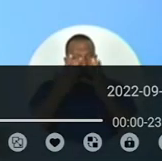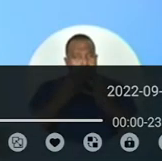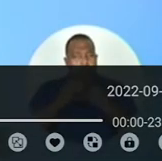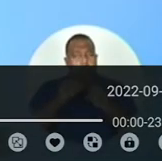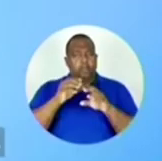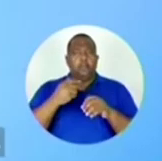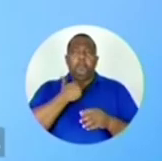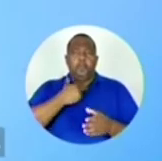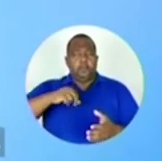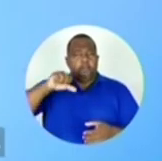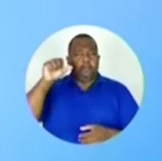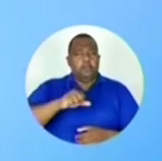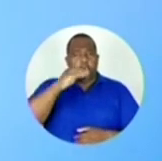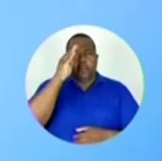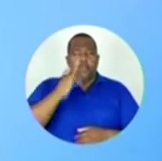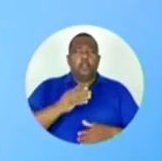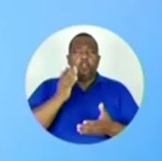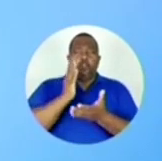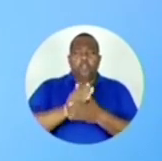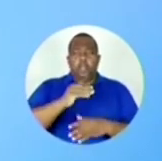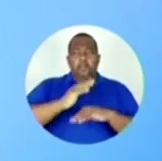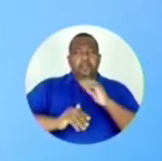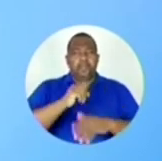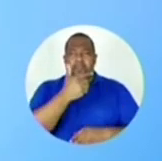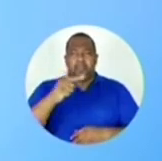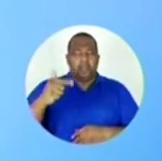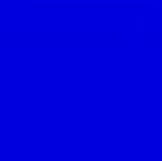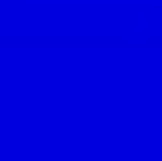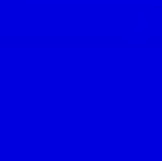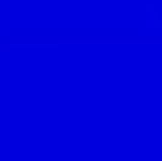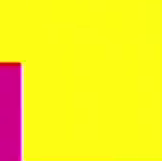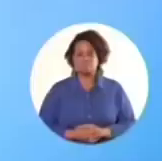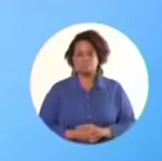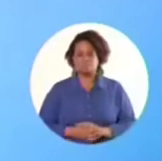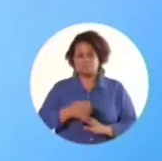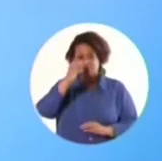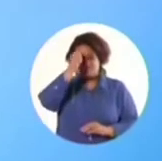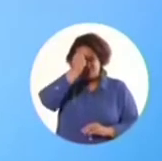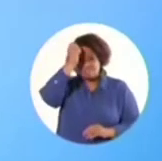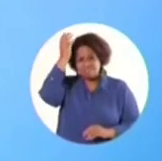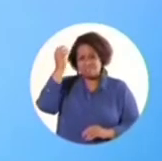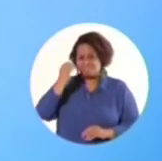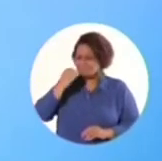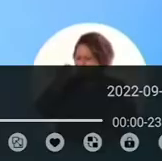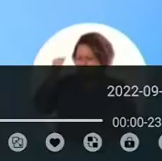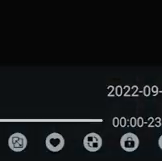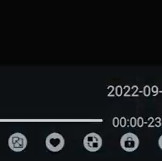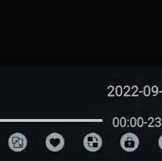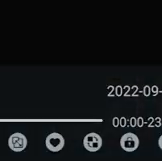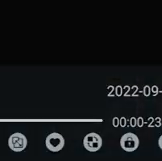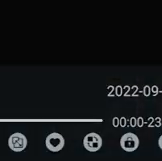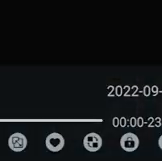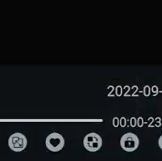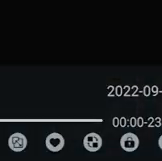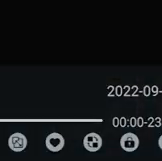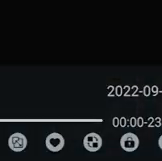Não pode ser a pior do Brasil. Chega de despreparo. Vote Drica Carvalho. Ele fracassou na gestão da educação. Imagina.